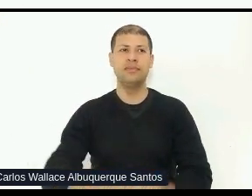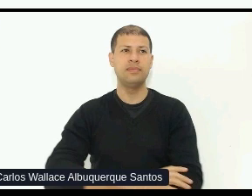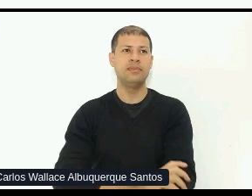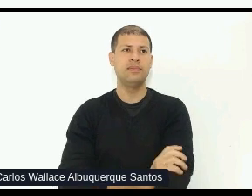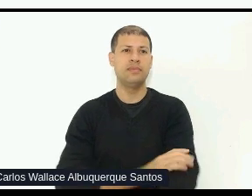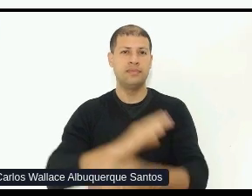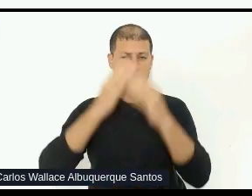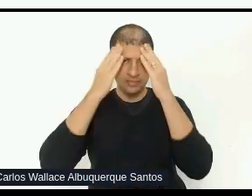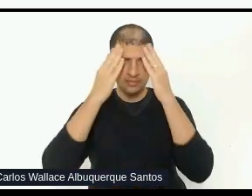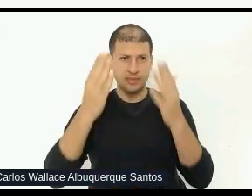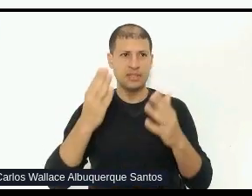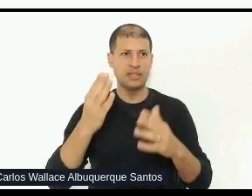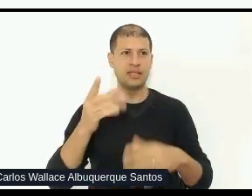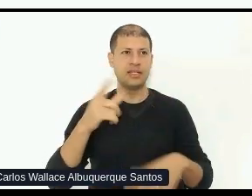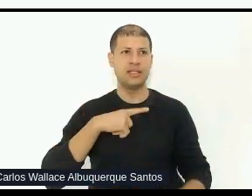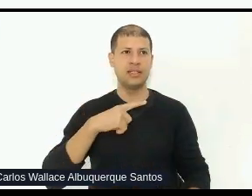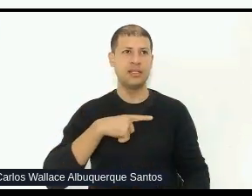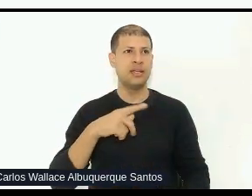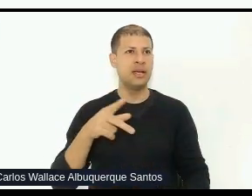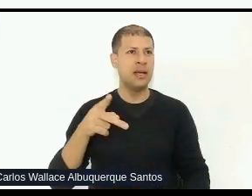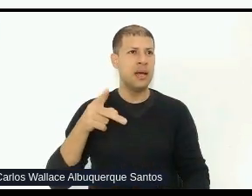Agradecemos o Papaya Project,